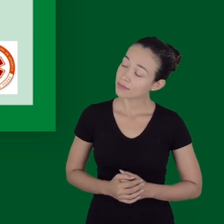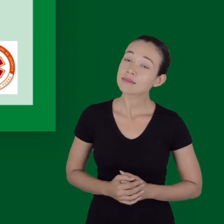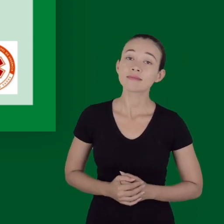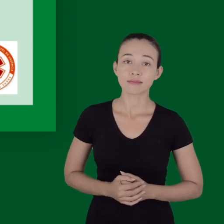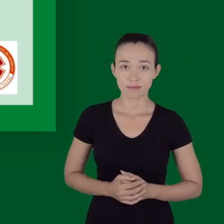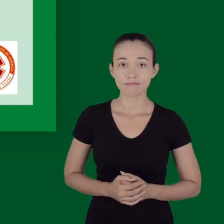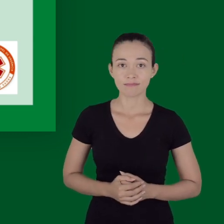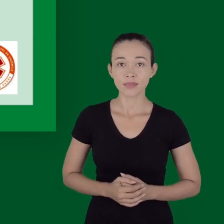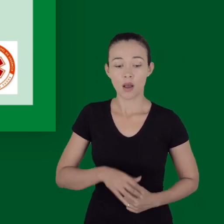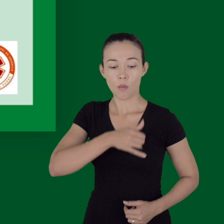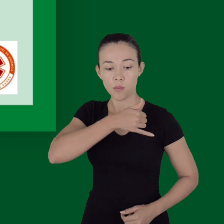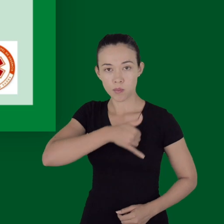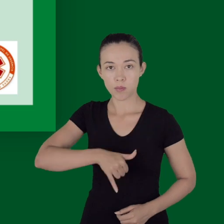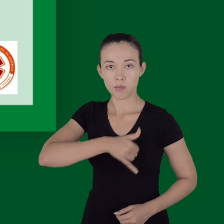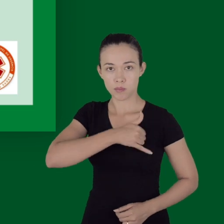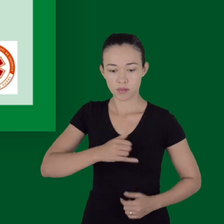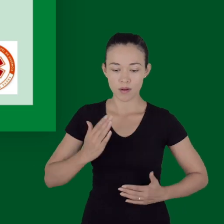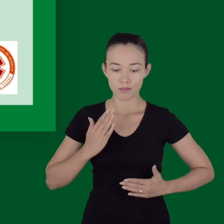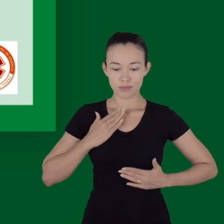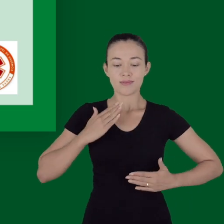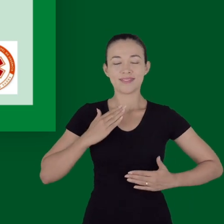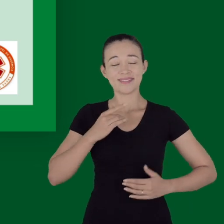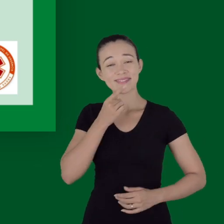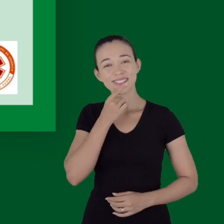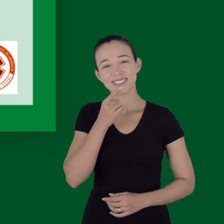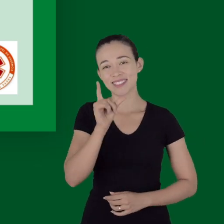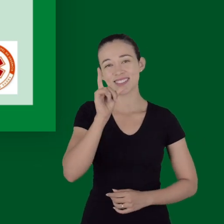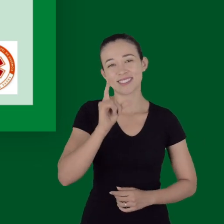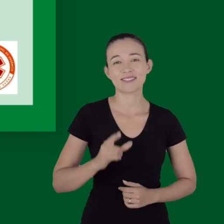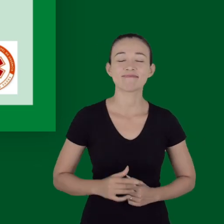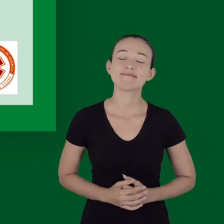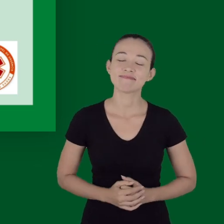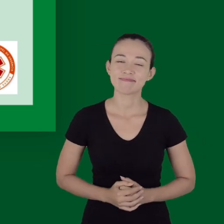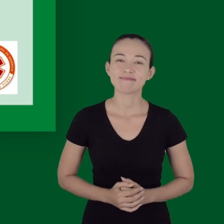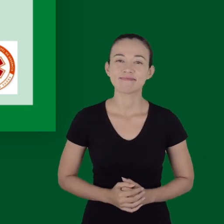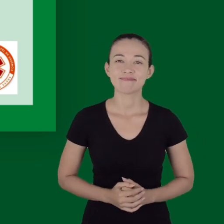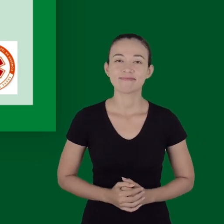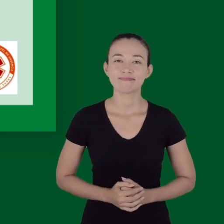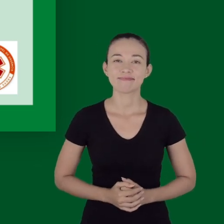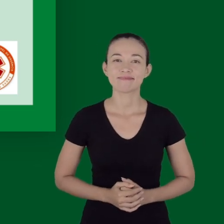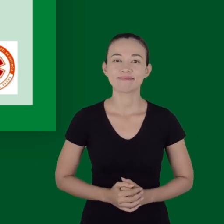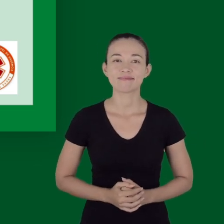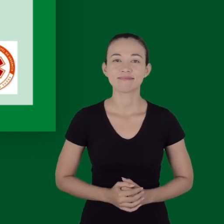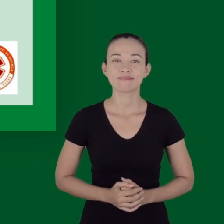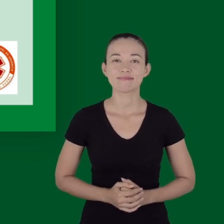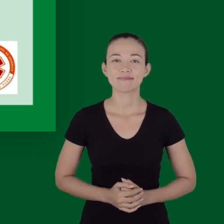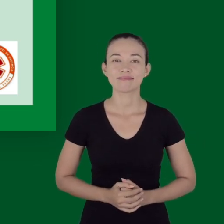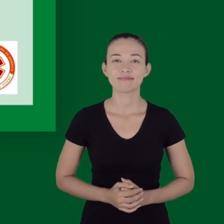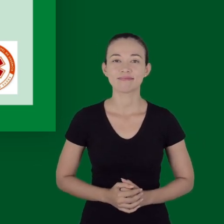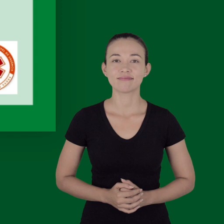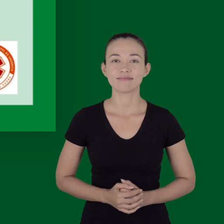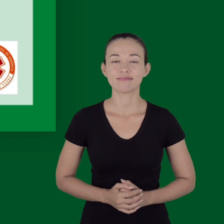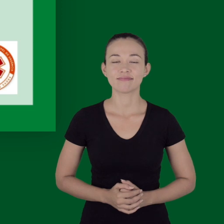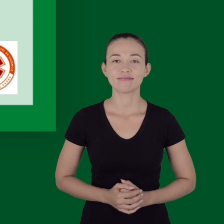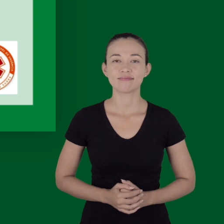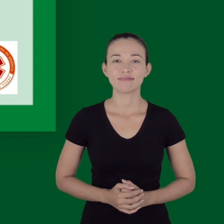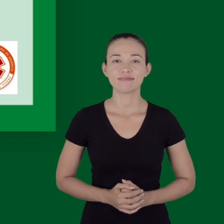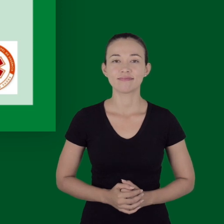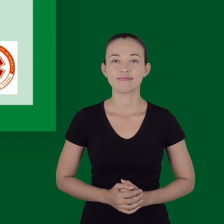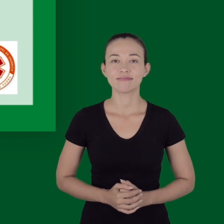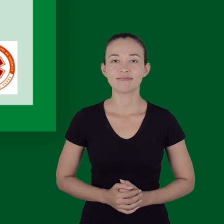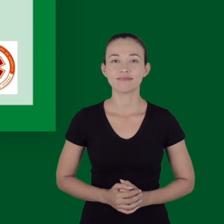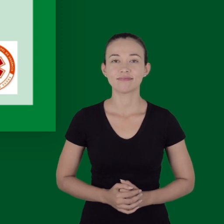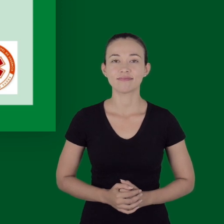mostra que eu estou realmente e efetivamente gerando uma estimulação cardíaca no doente, uma estimulação ventricular